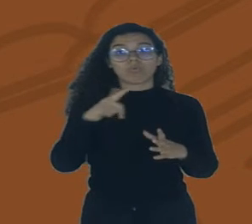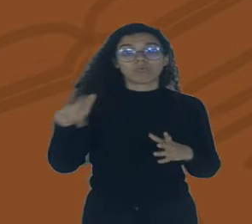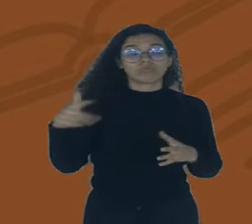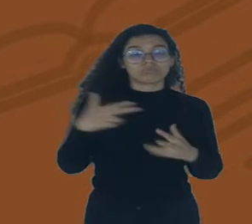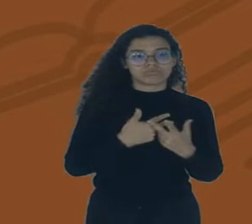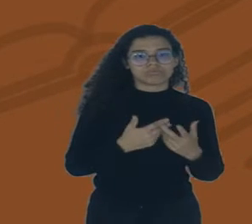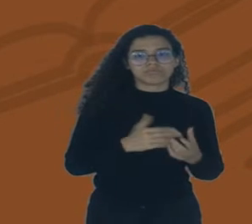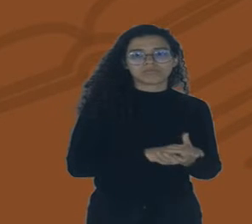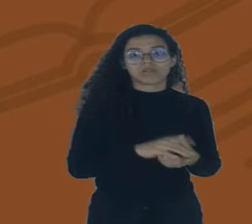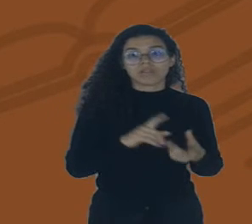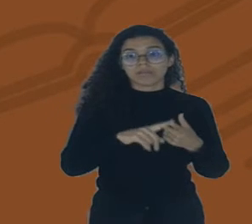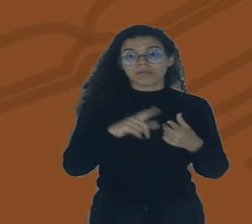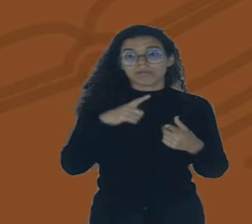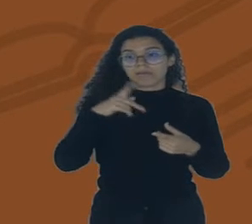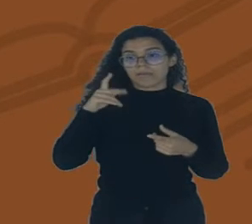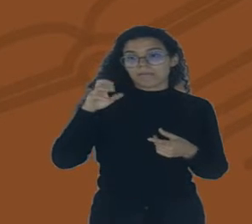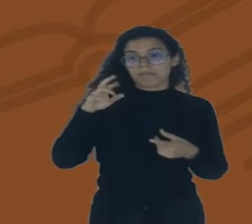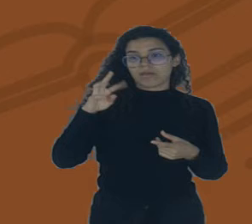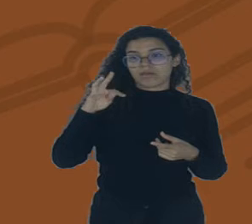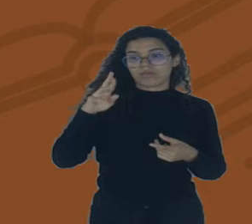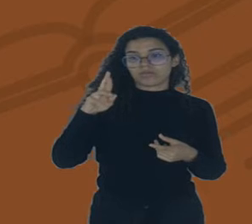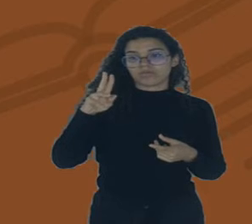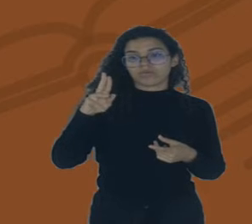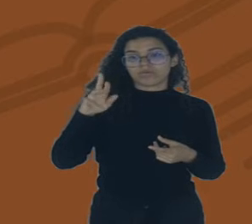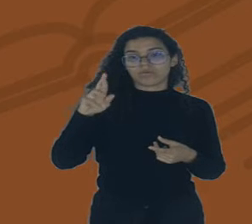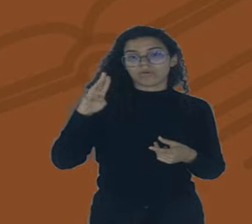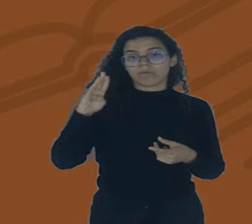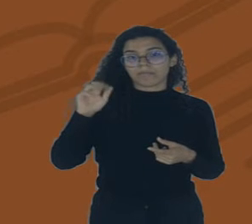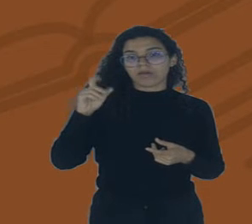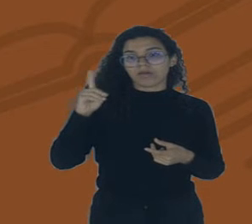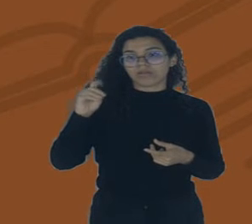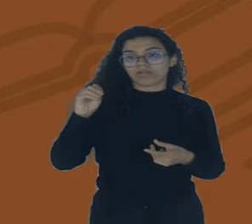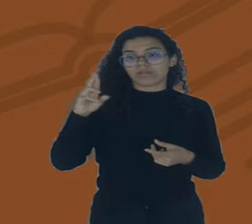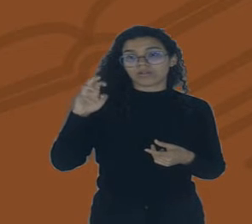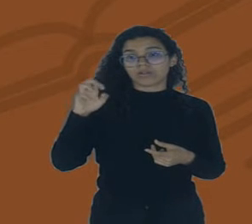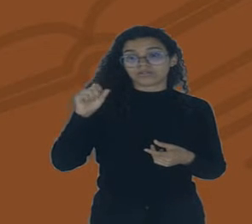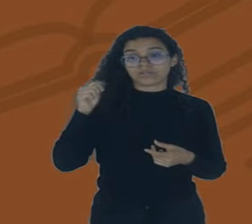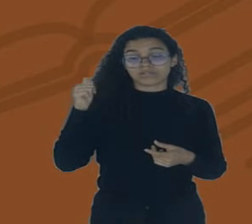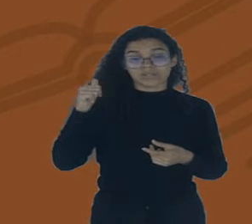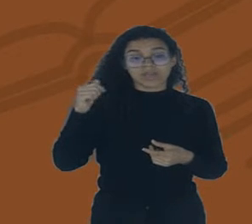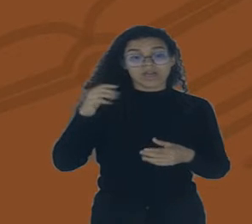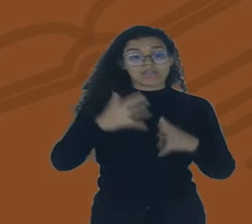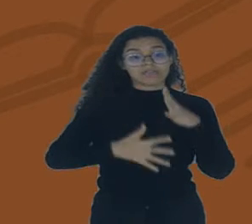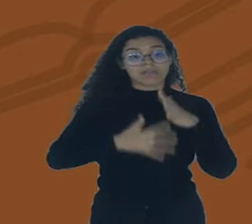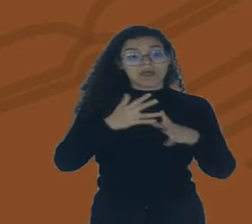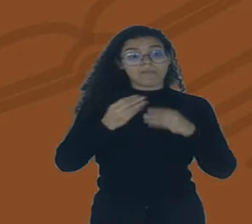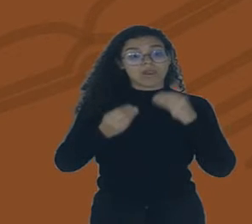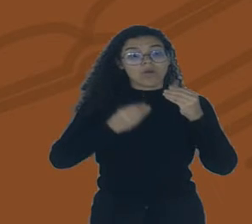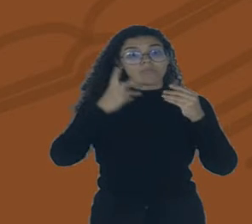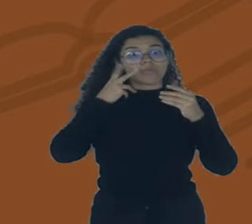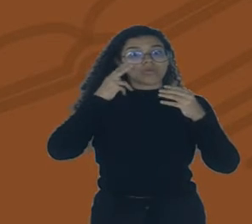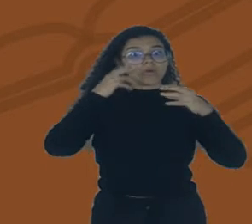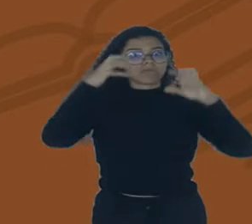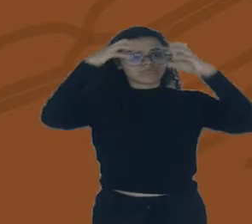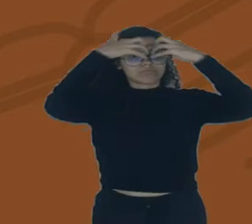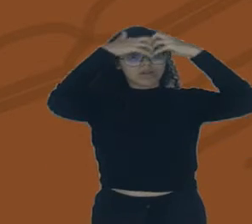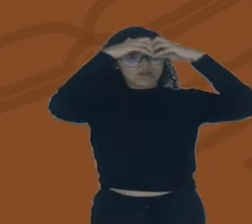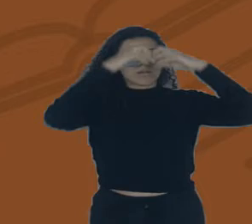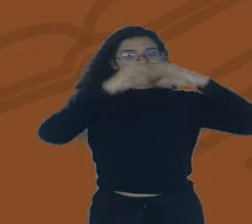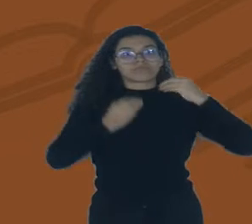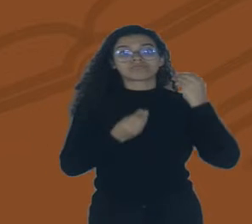também as perturbadoras, aquelas que afetam o funcionamento normal do meu sistema